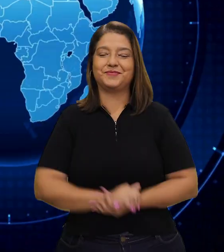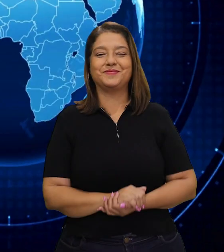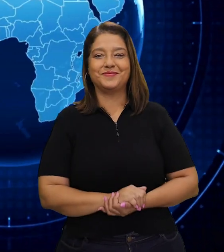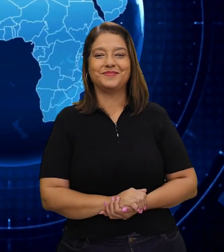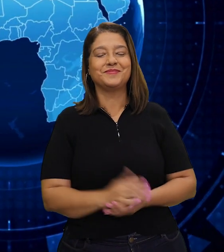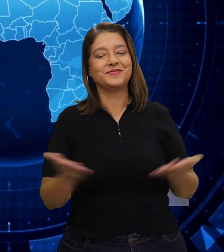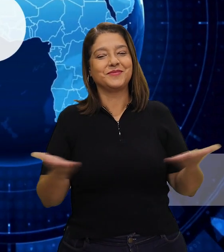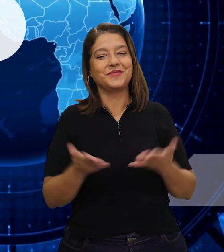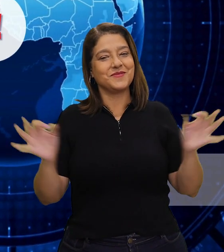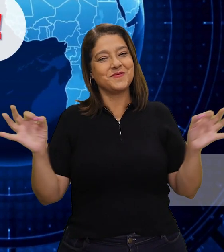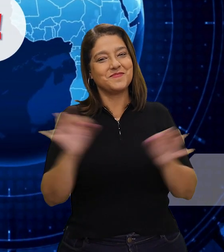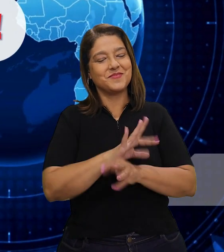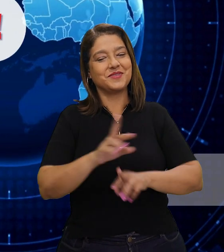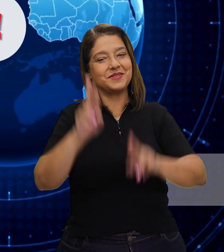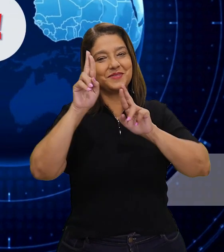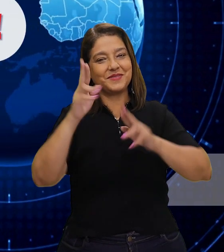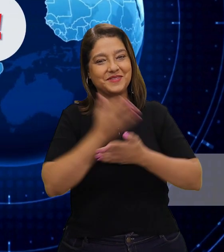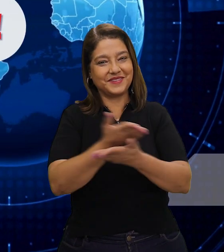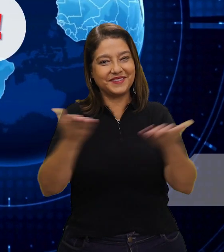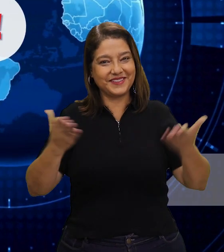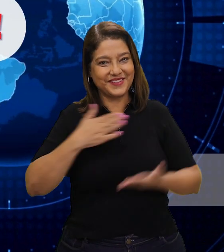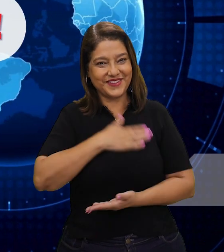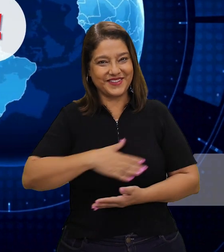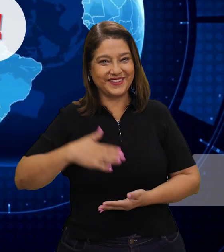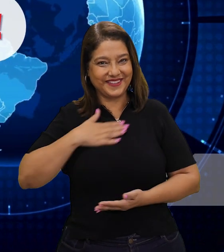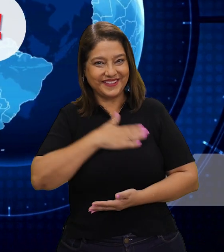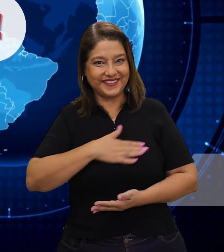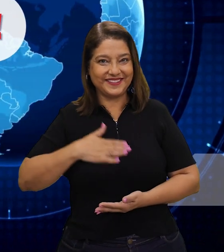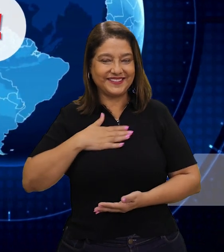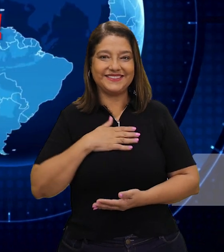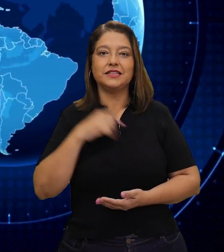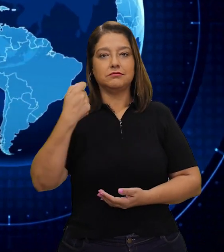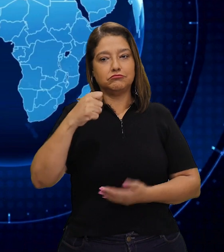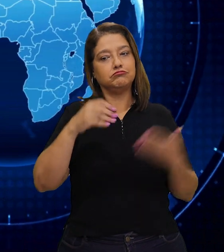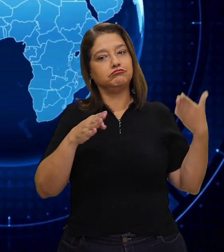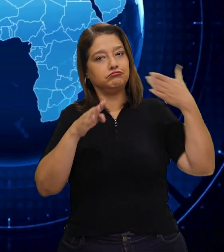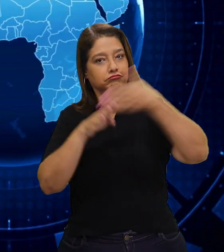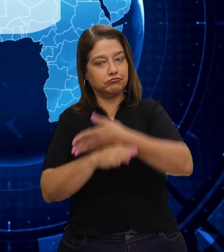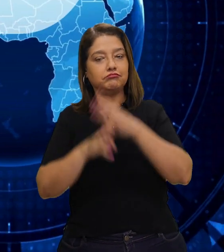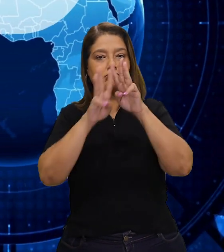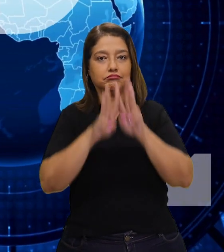hoje é isso, espero que tenham gostado. Não deixem de visitar